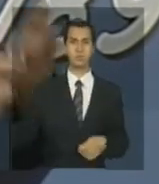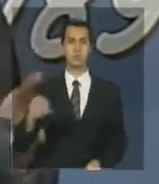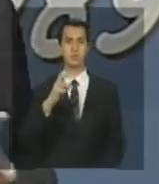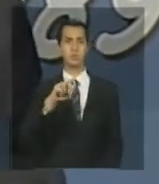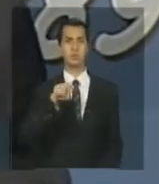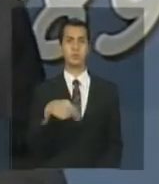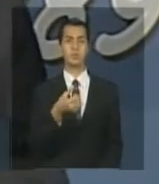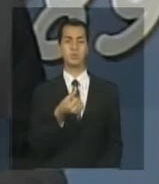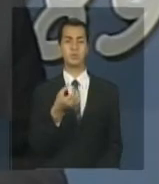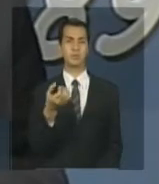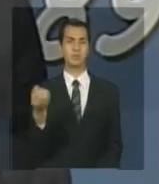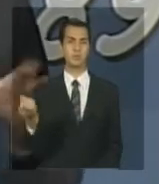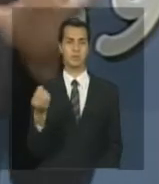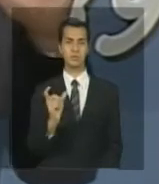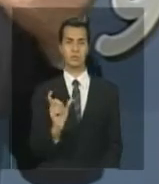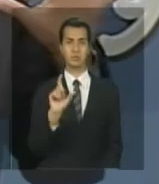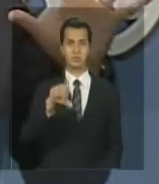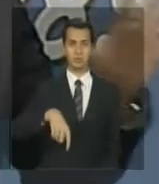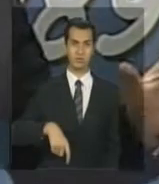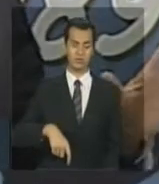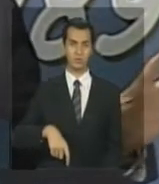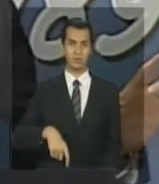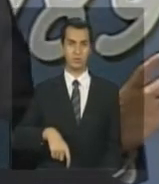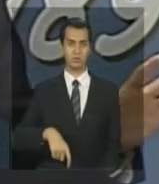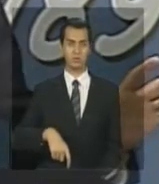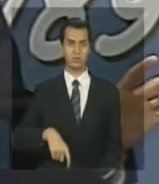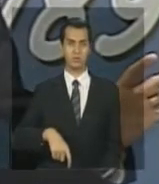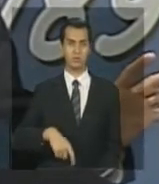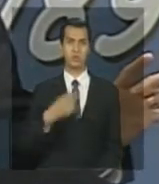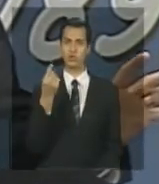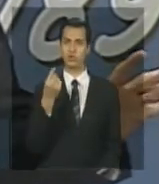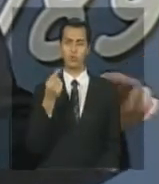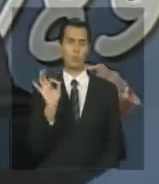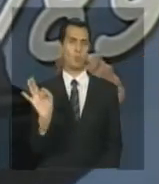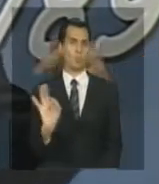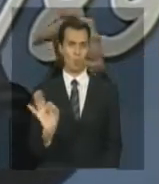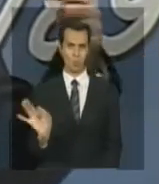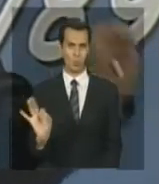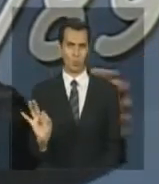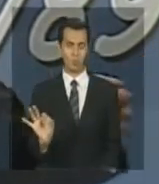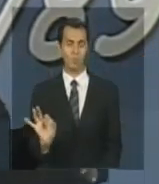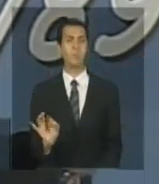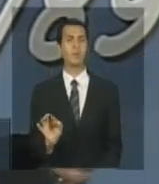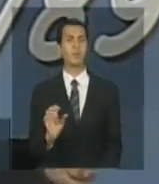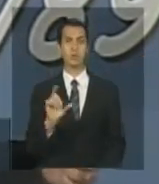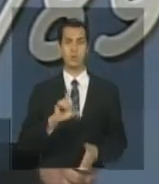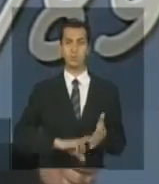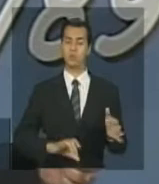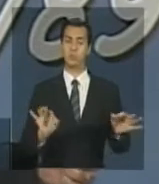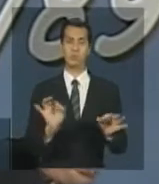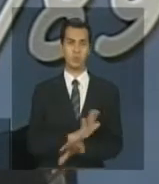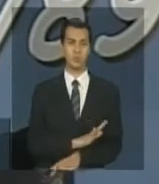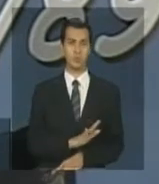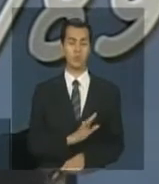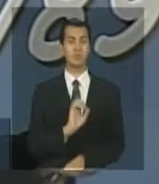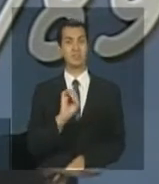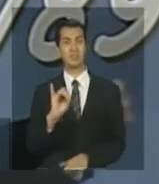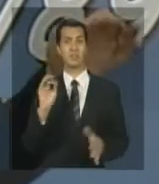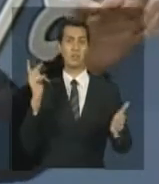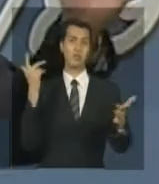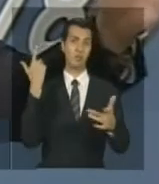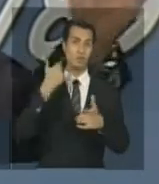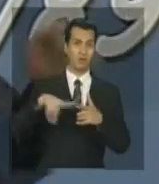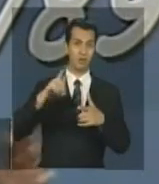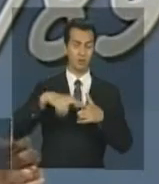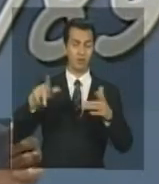5.600 cartões os cartões vão ficar prontos e na hora da ocorrência do desastre a gente